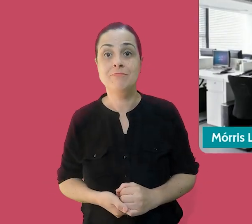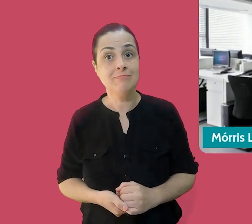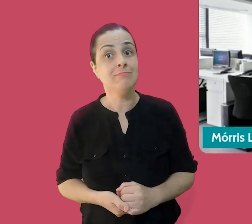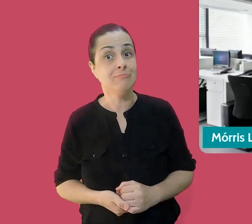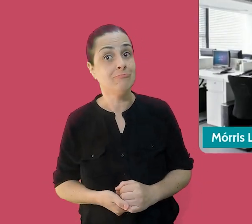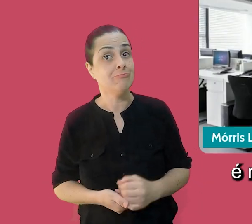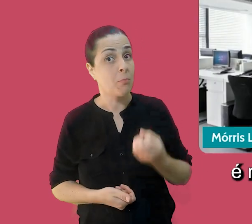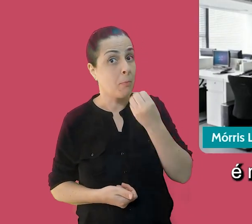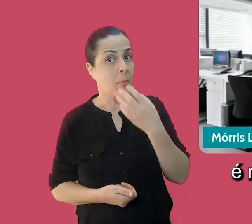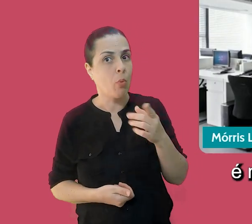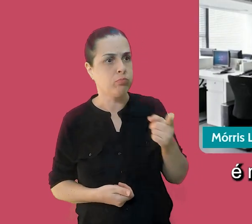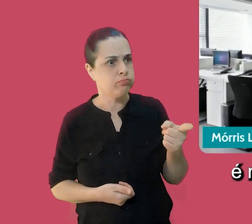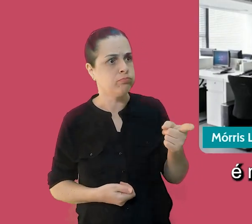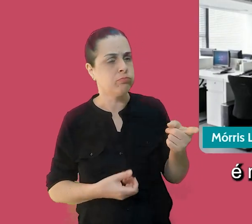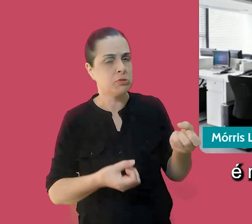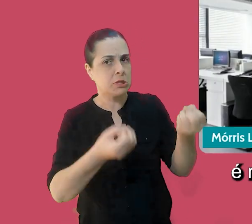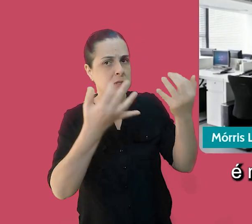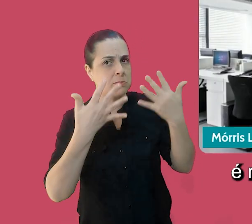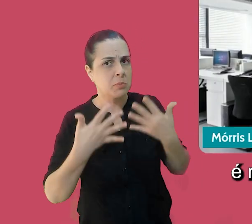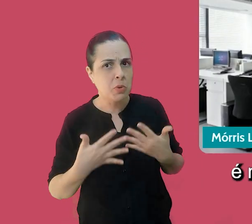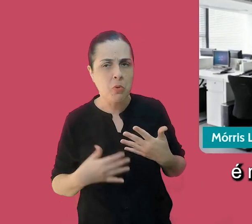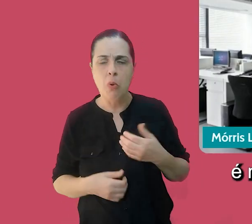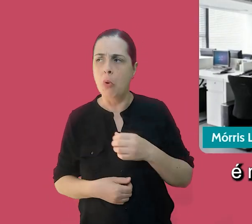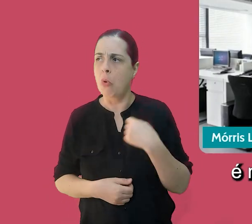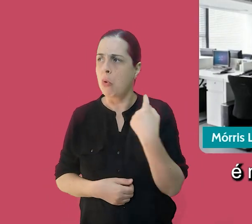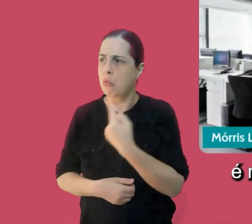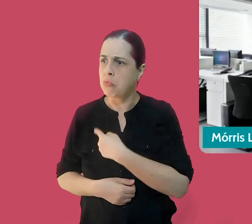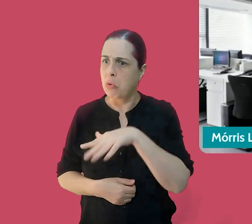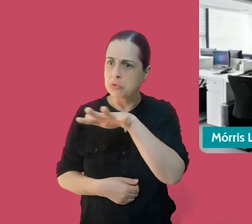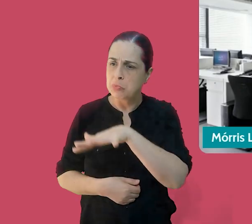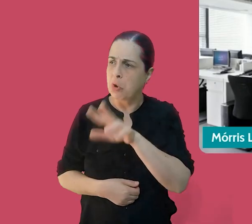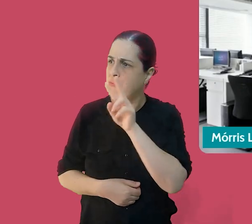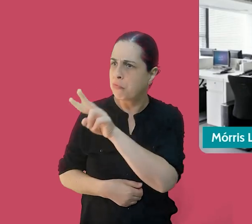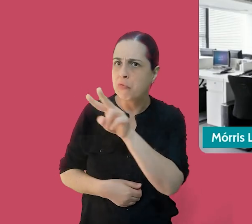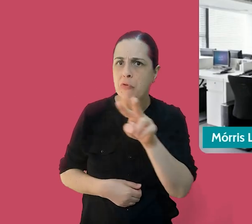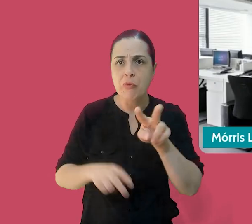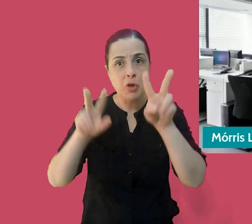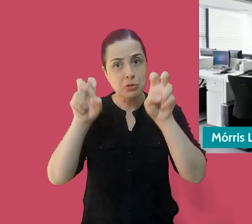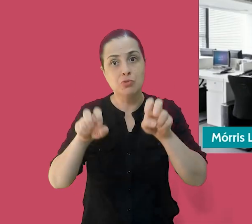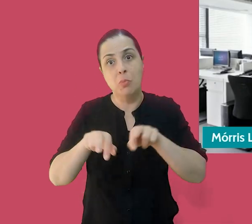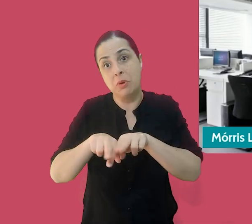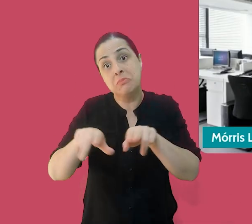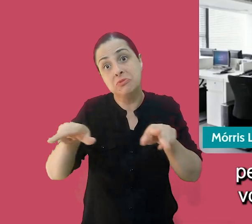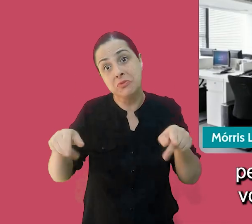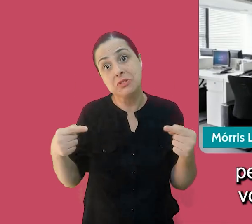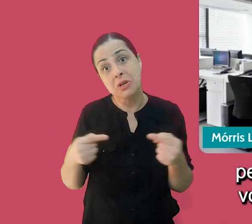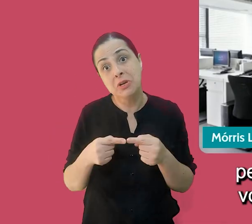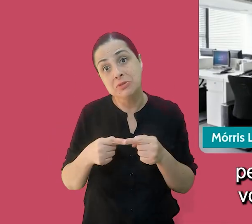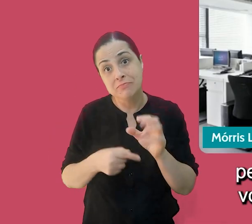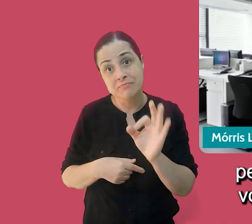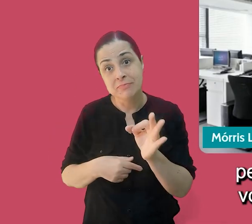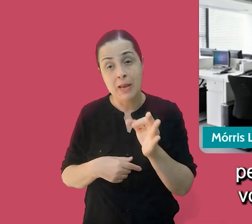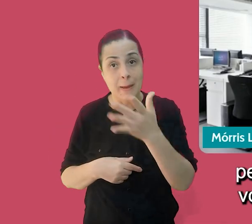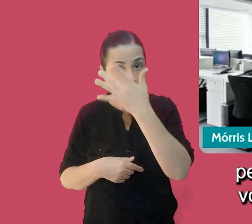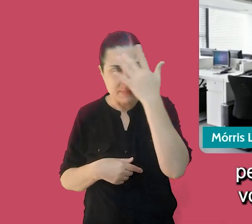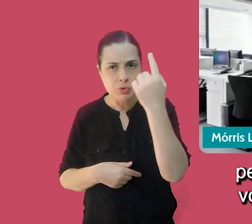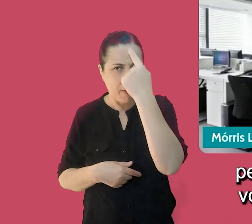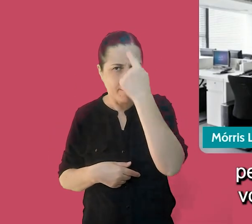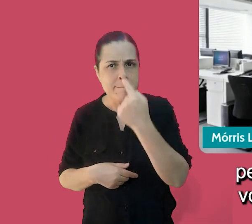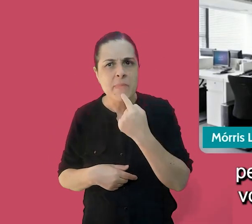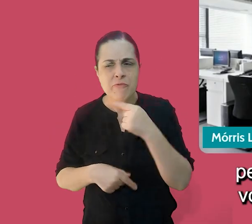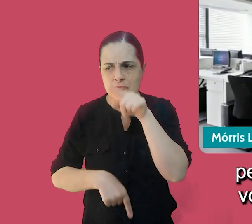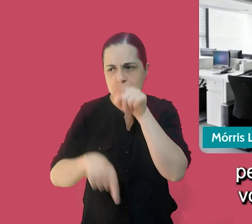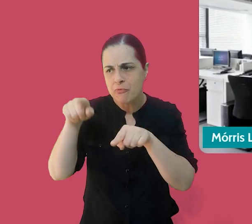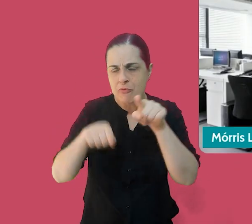Bom, o que você traz é muito do que a gente vê no mercado como um todo da diversidade, né? Quando você traz pessoas de perfis diferentes, você tem